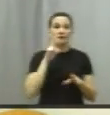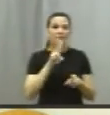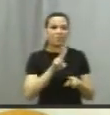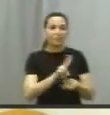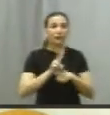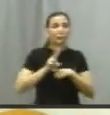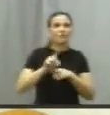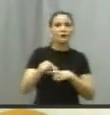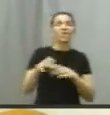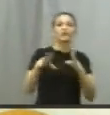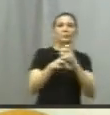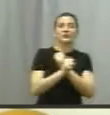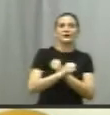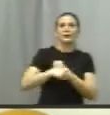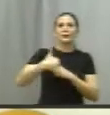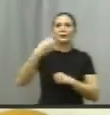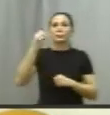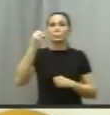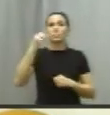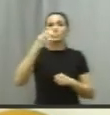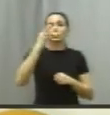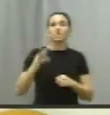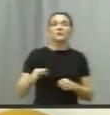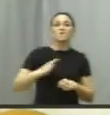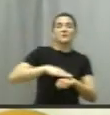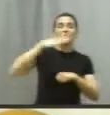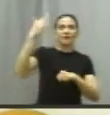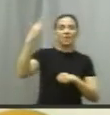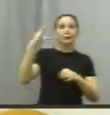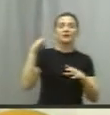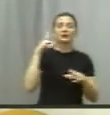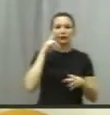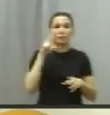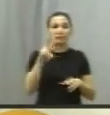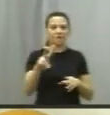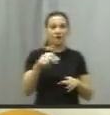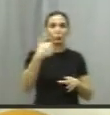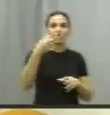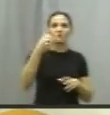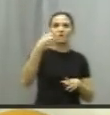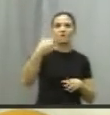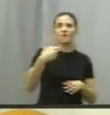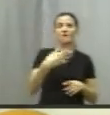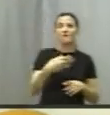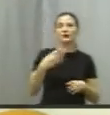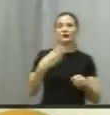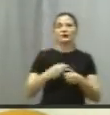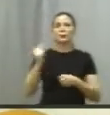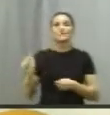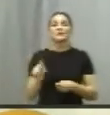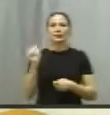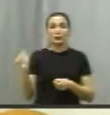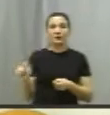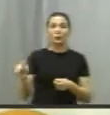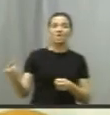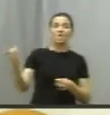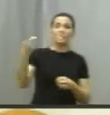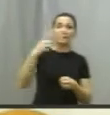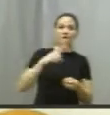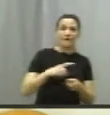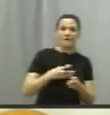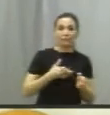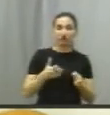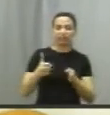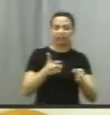2014 é 10% superior à previsão orçamentária de 2013? Ou seja, o município de Araraquara vem num